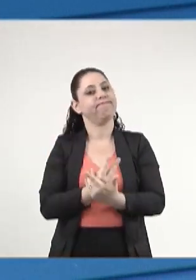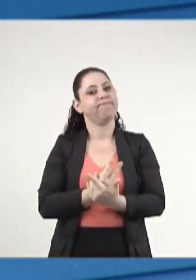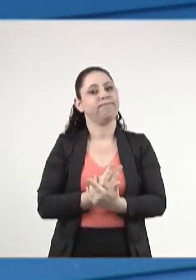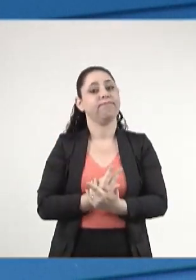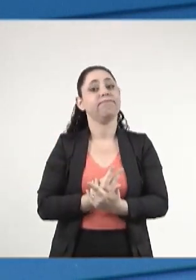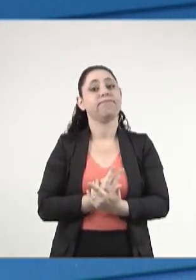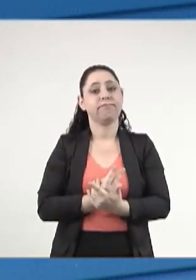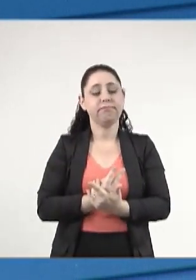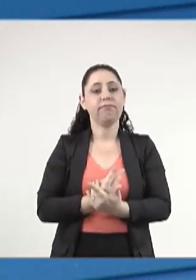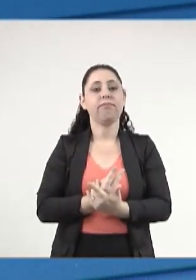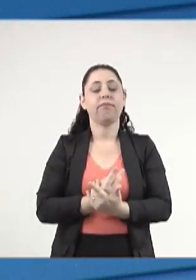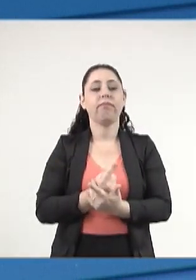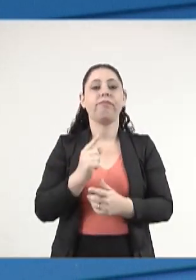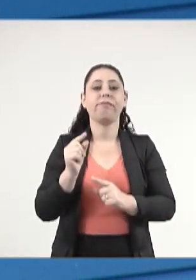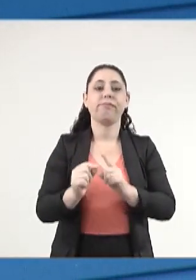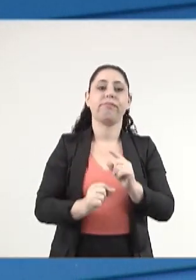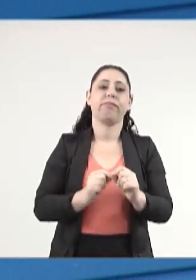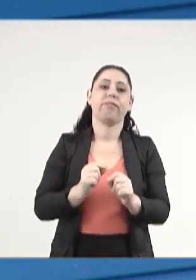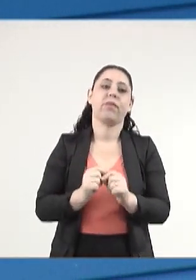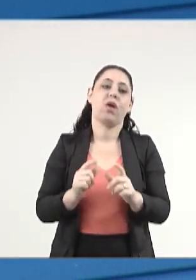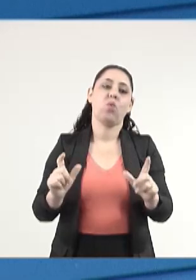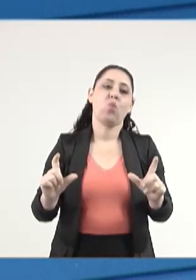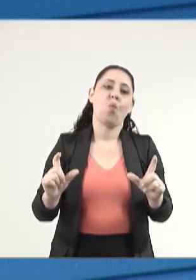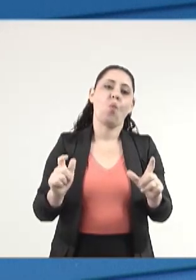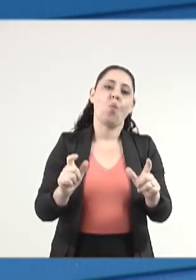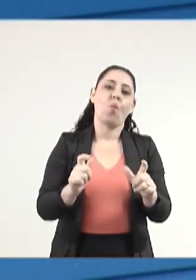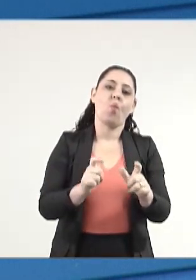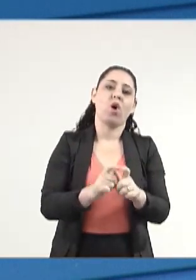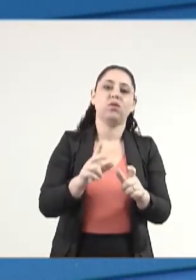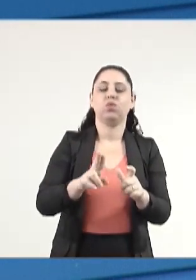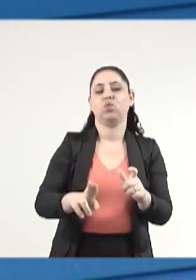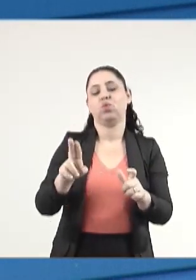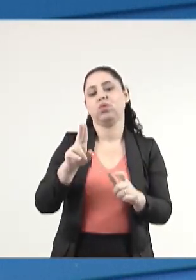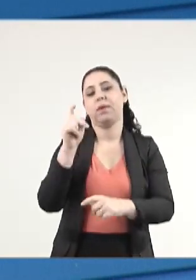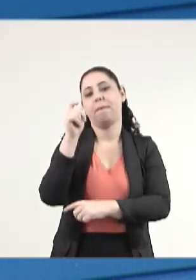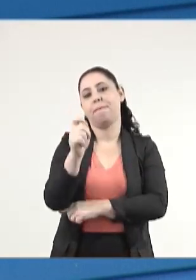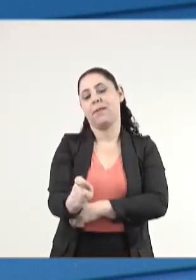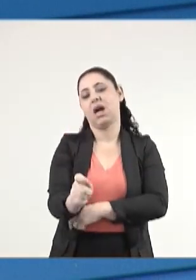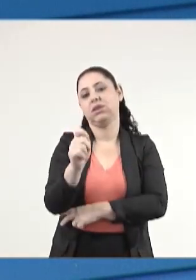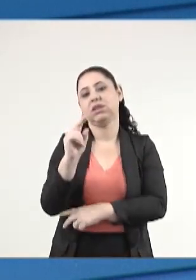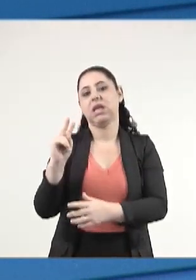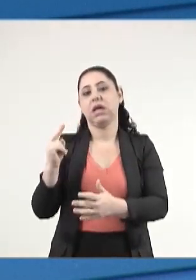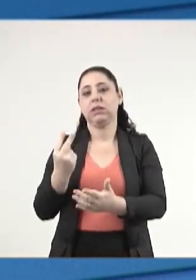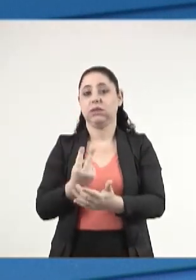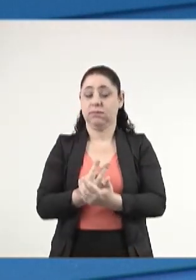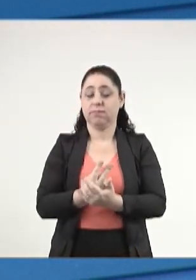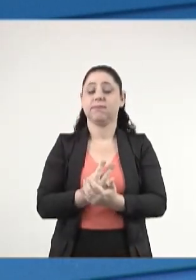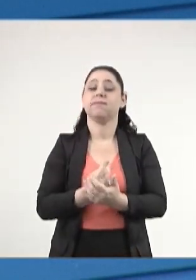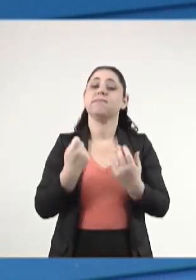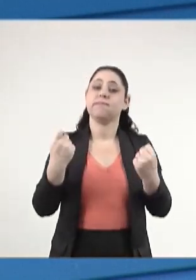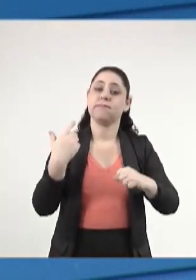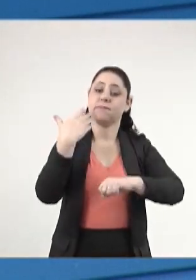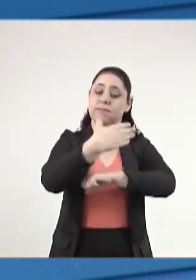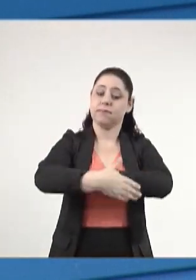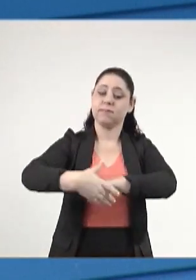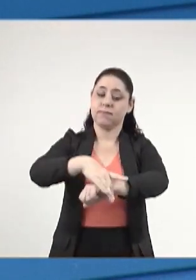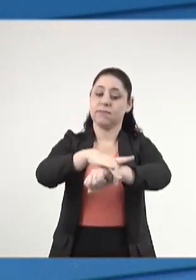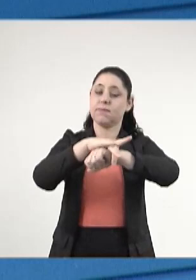que acabam fazendo uso da pesca predatória. Então, nós precisamos